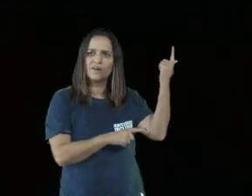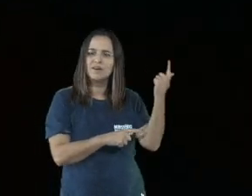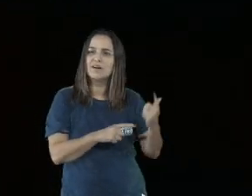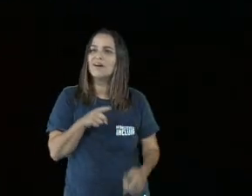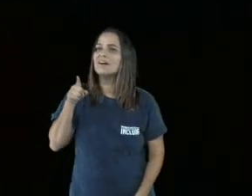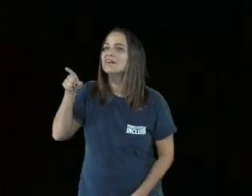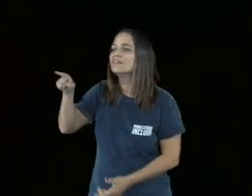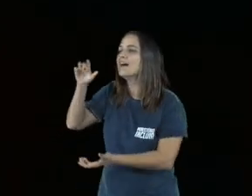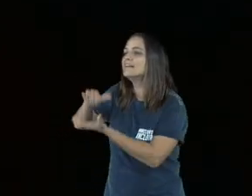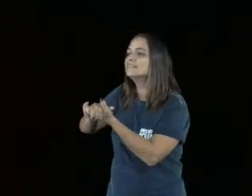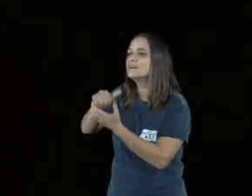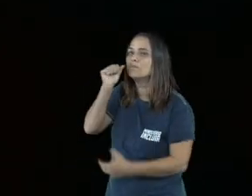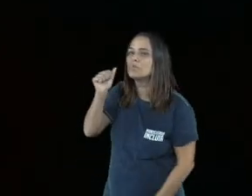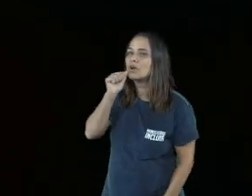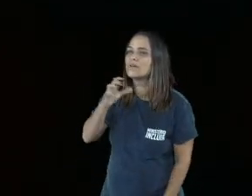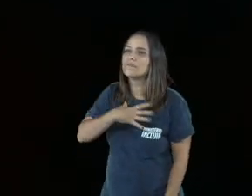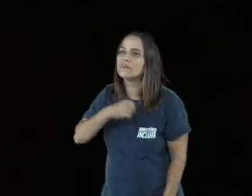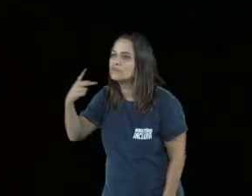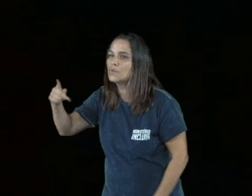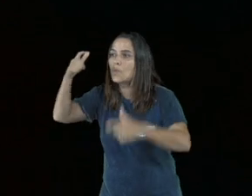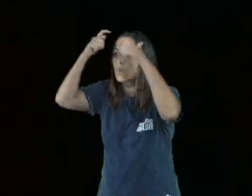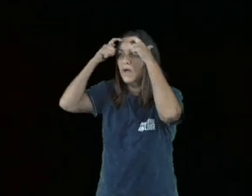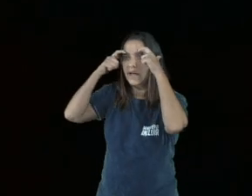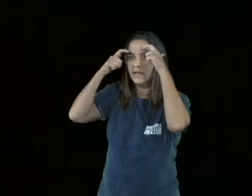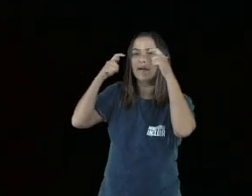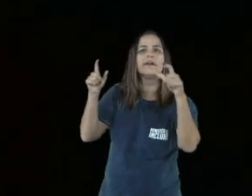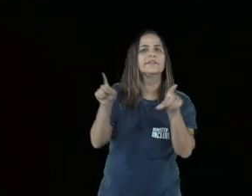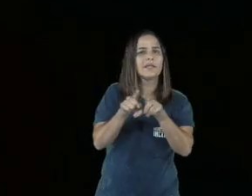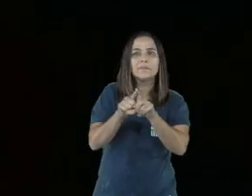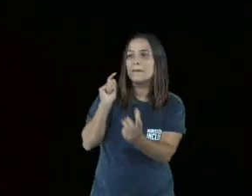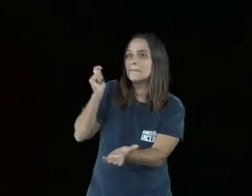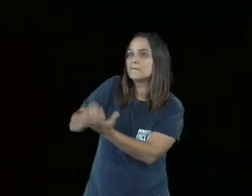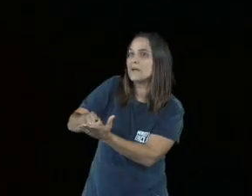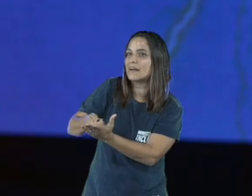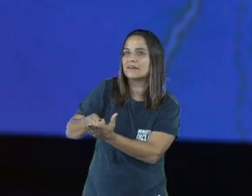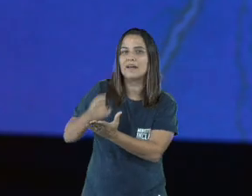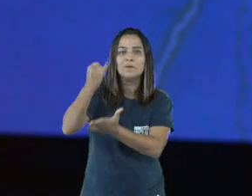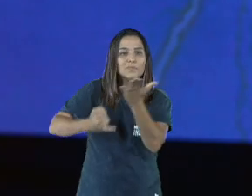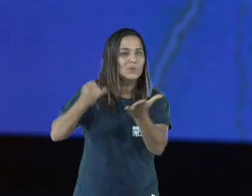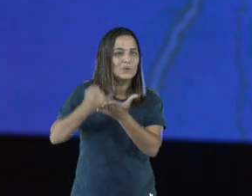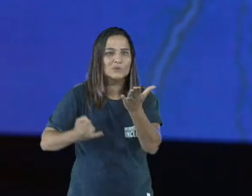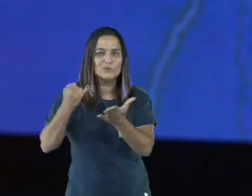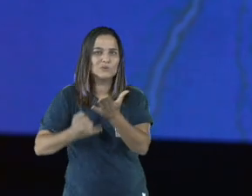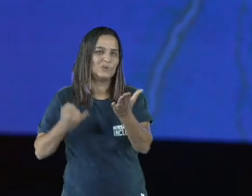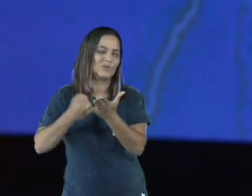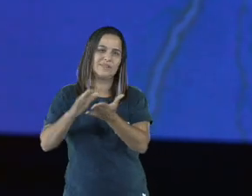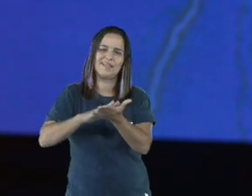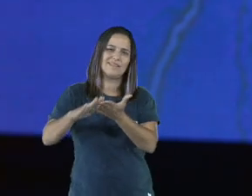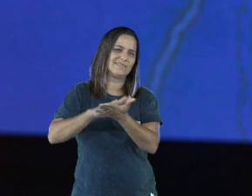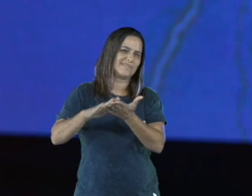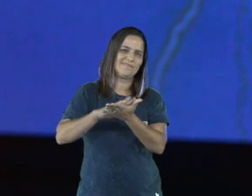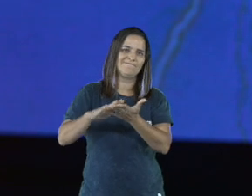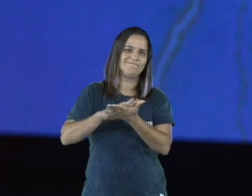é que é repete aí o meu texto o meu Deus a pastor mas eu não devo